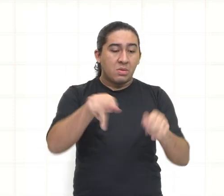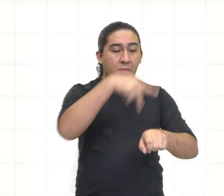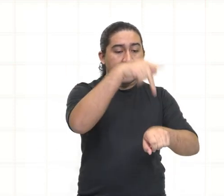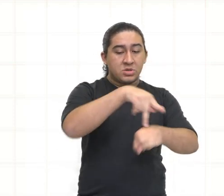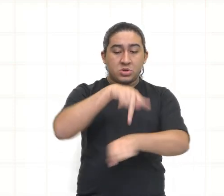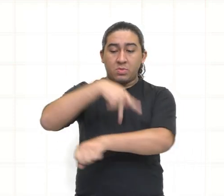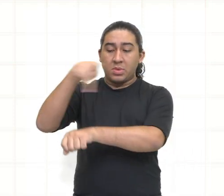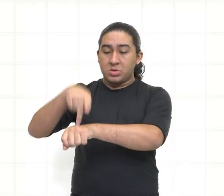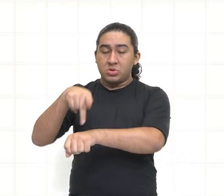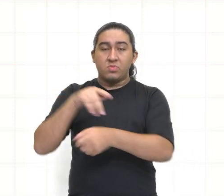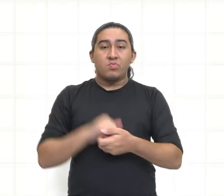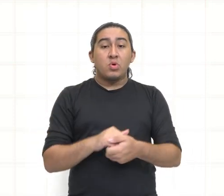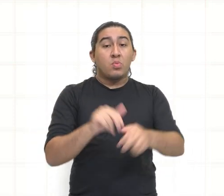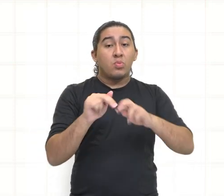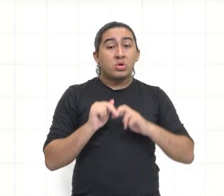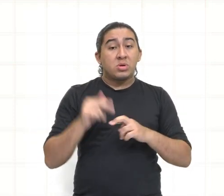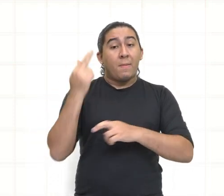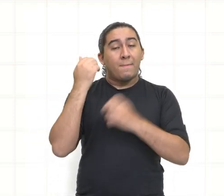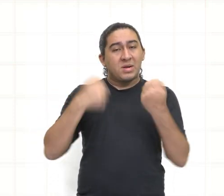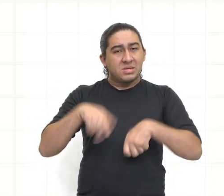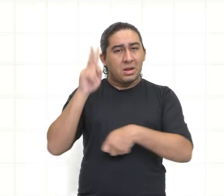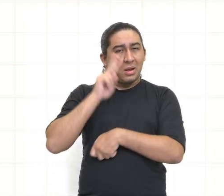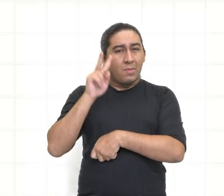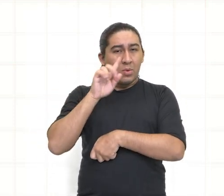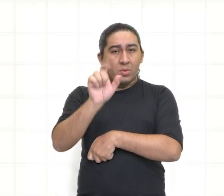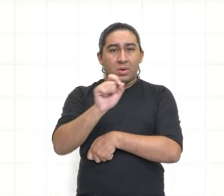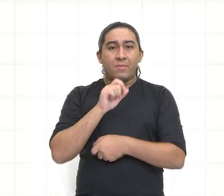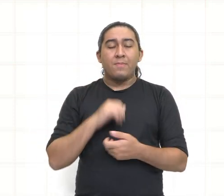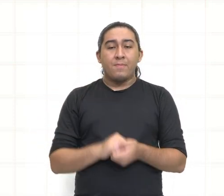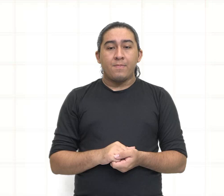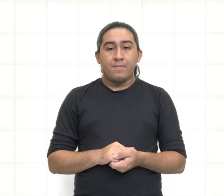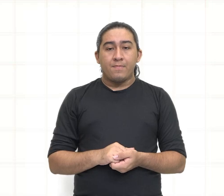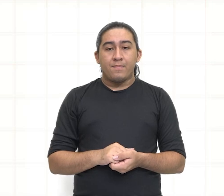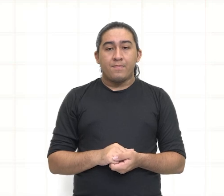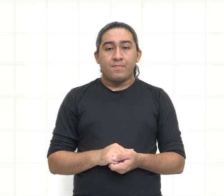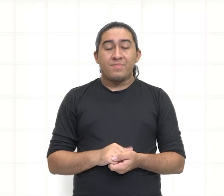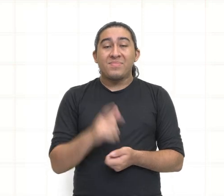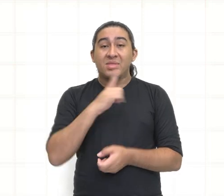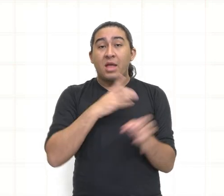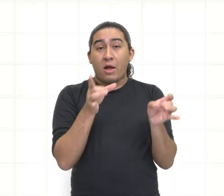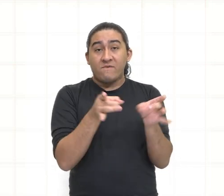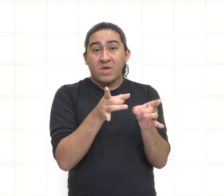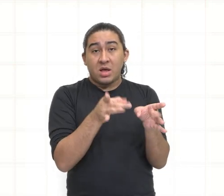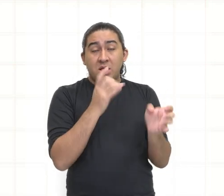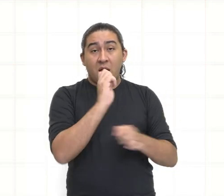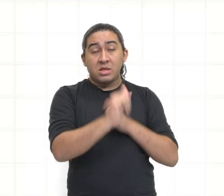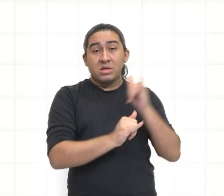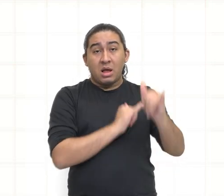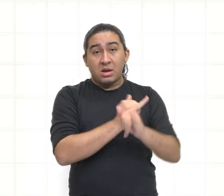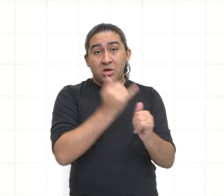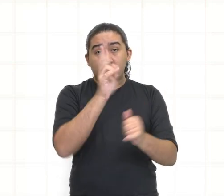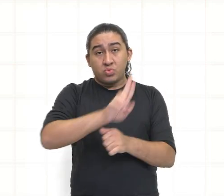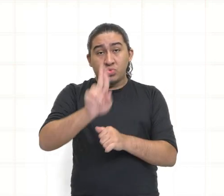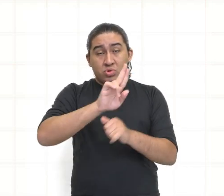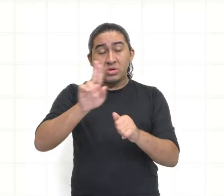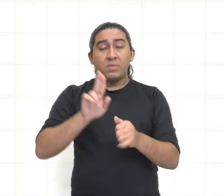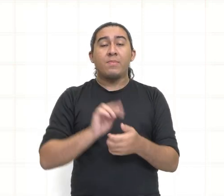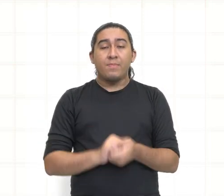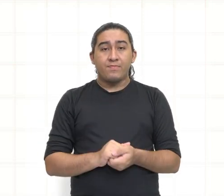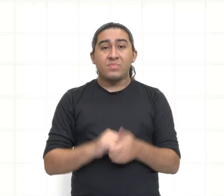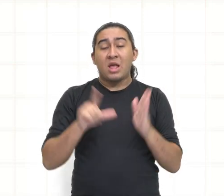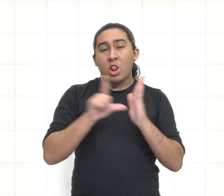economia digital, podemos levar em consideração o e-commerce, ou seja, o comércio através da